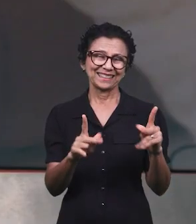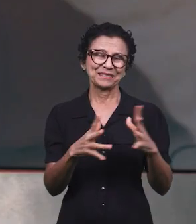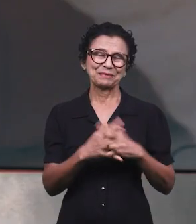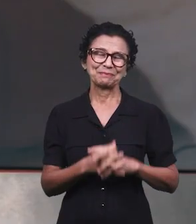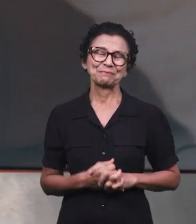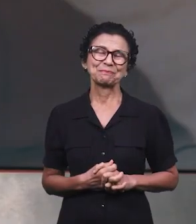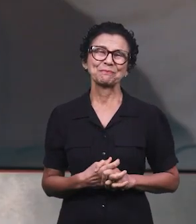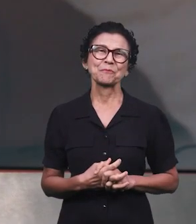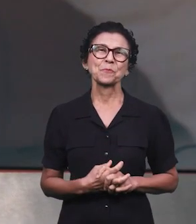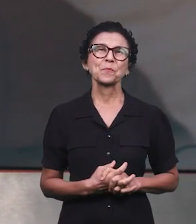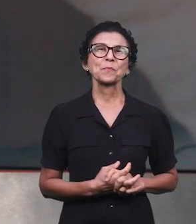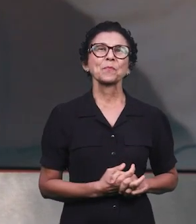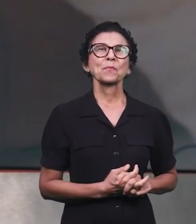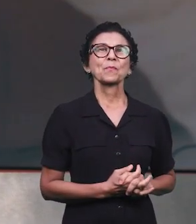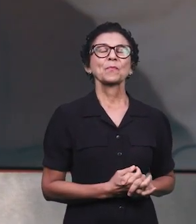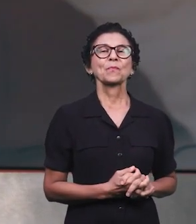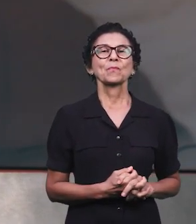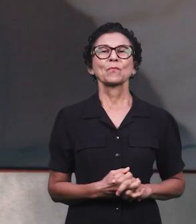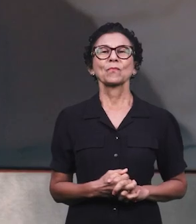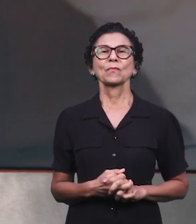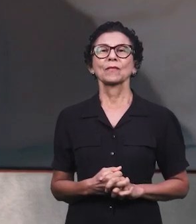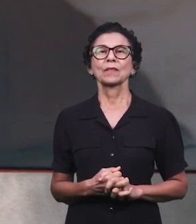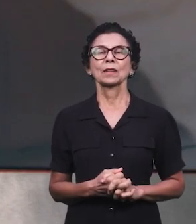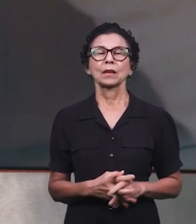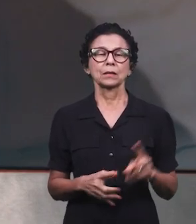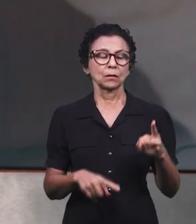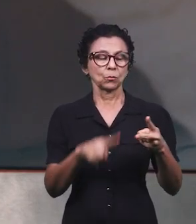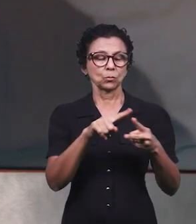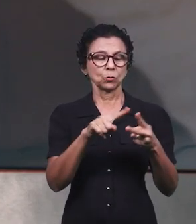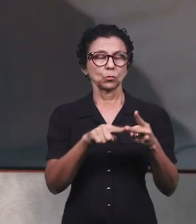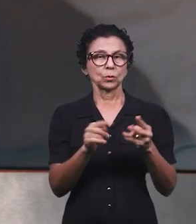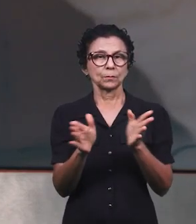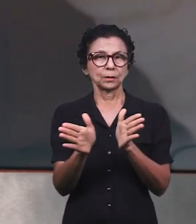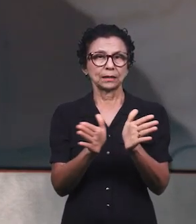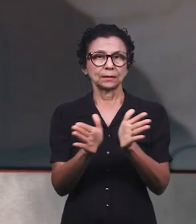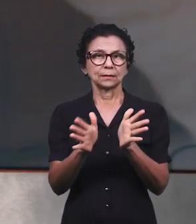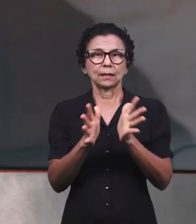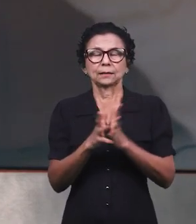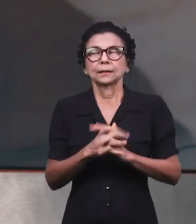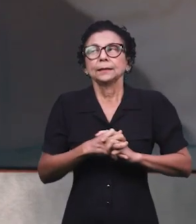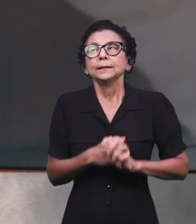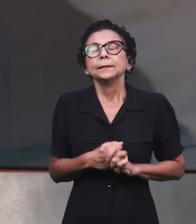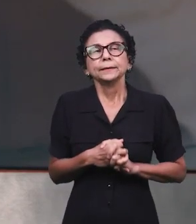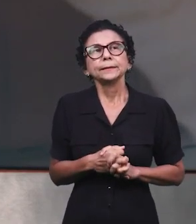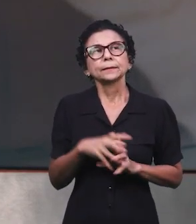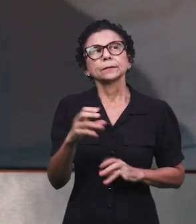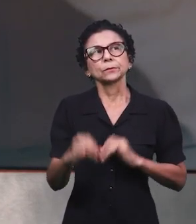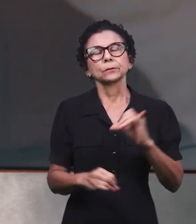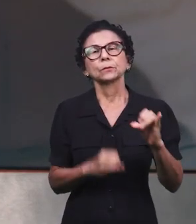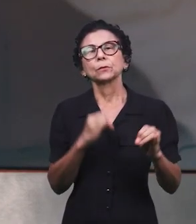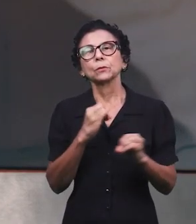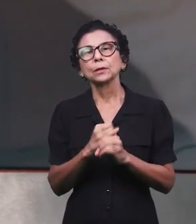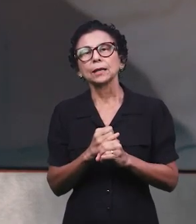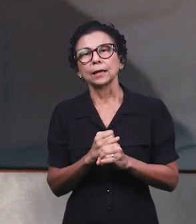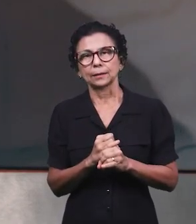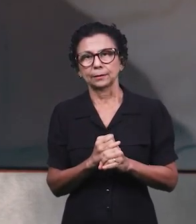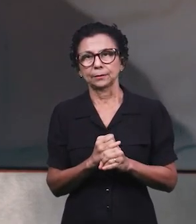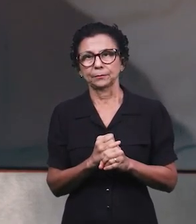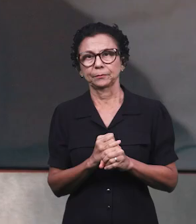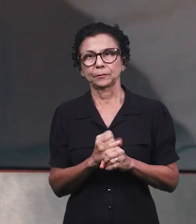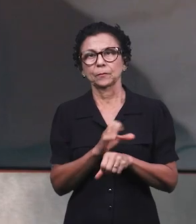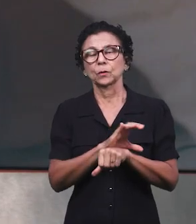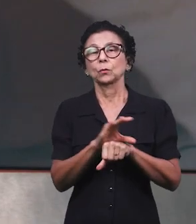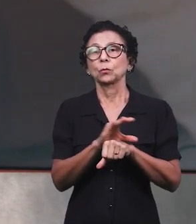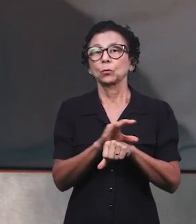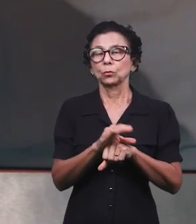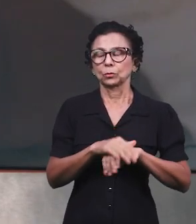lá. Primeiramente, quando a gente fala de cursos preparatórios online, quais seriam assim as vantagens? Nos